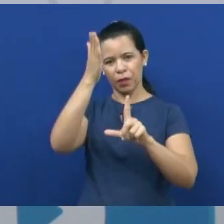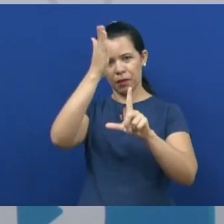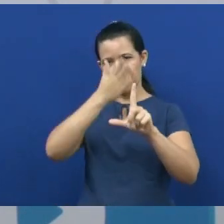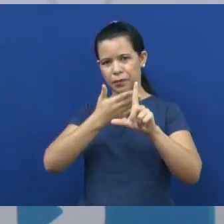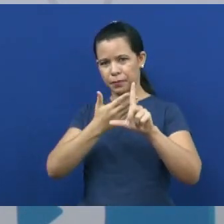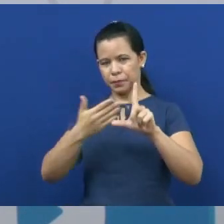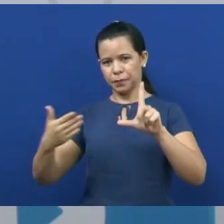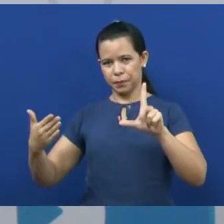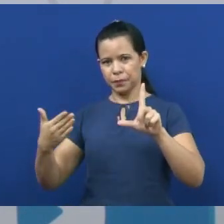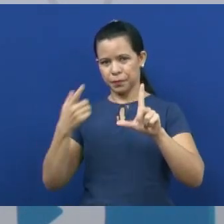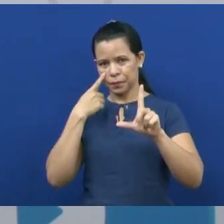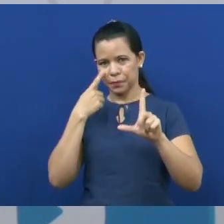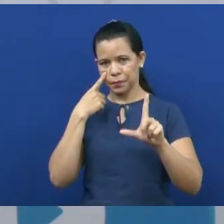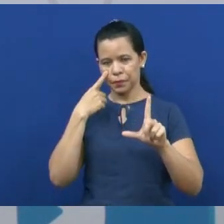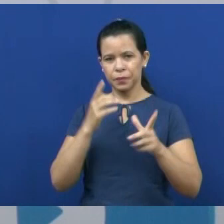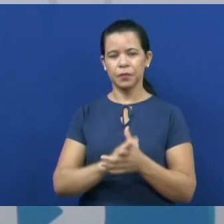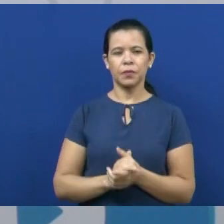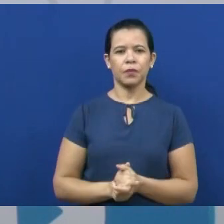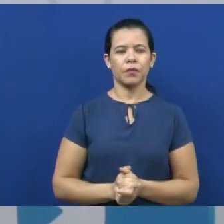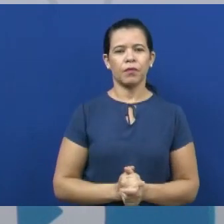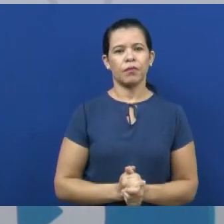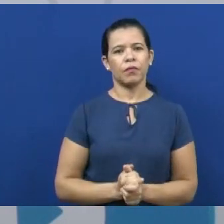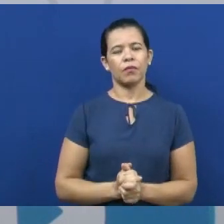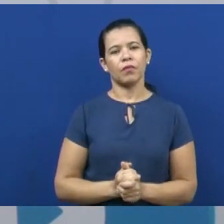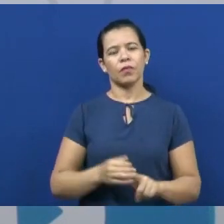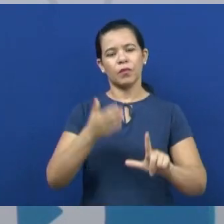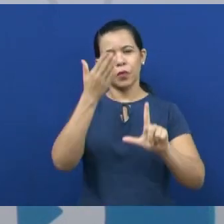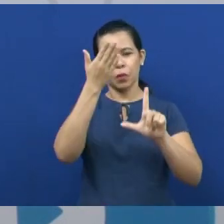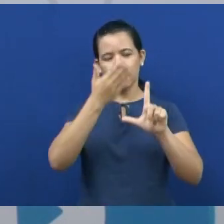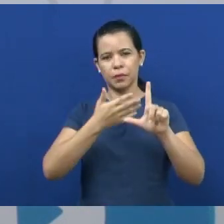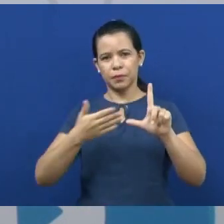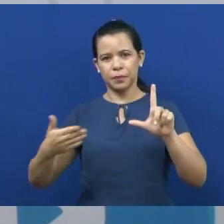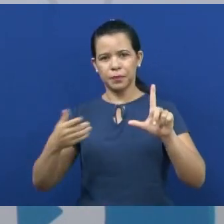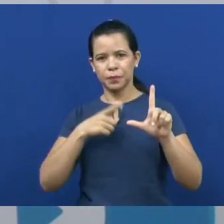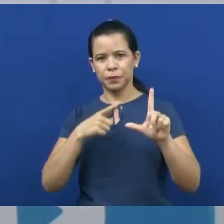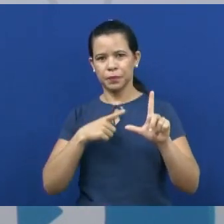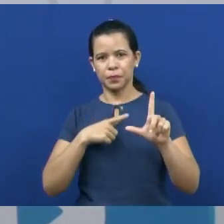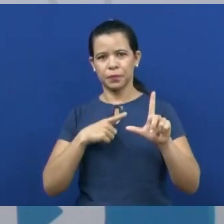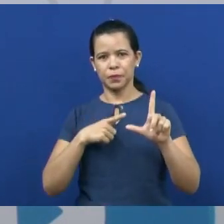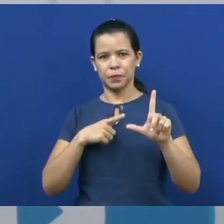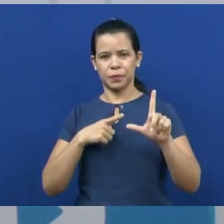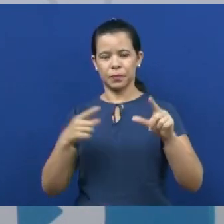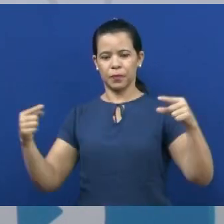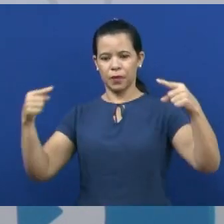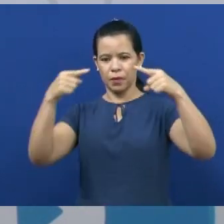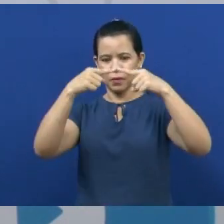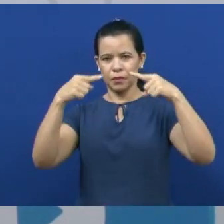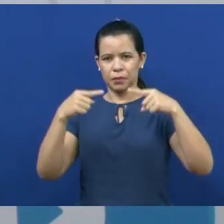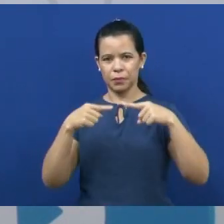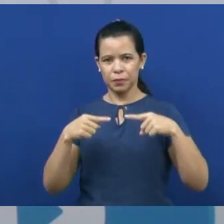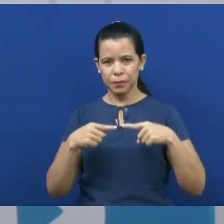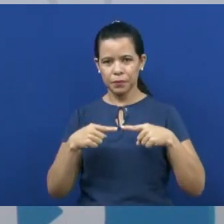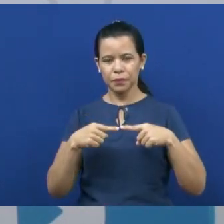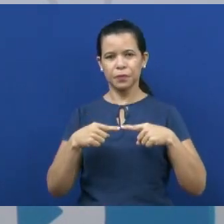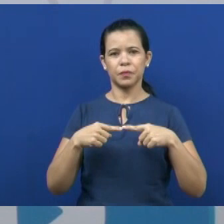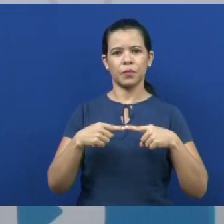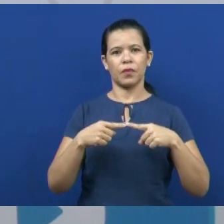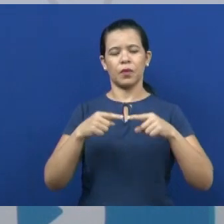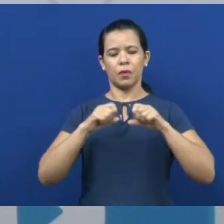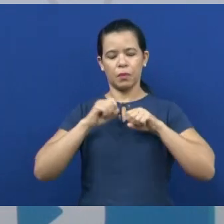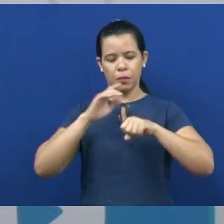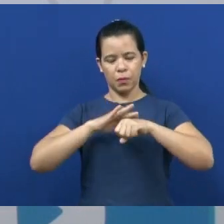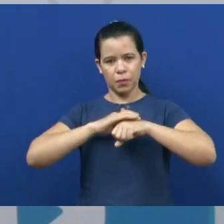proposto a vocês, que esse gráfico tem relação com a epidemia que está